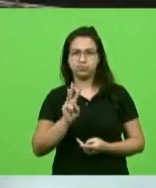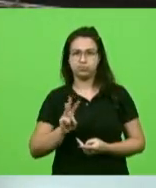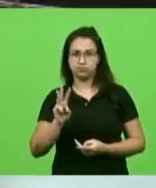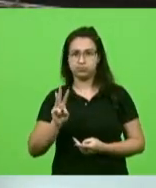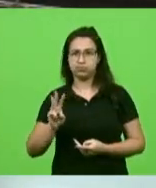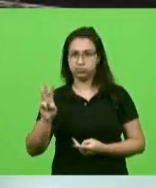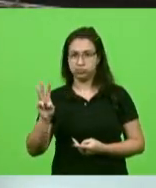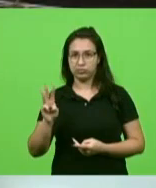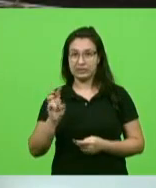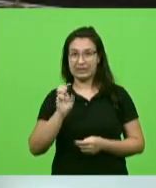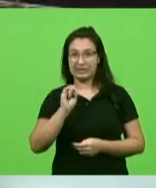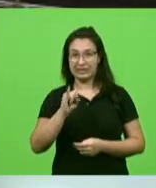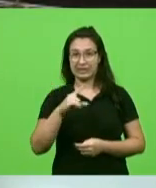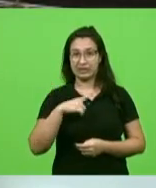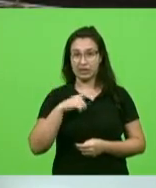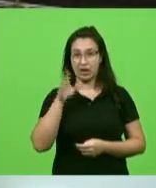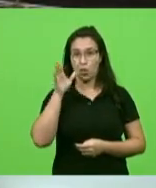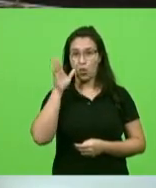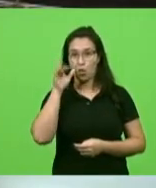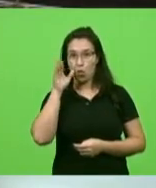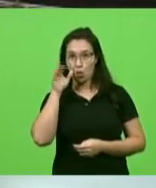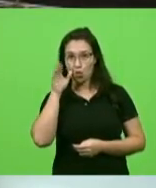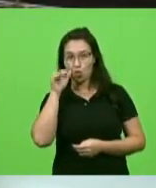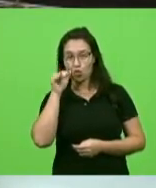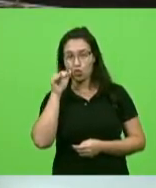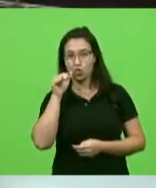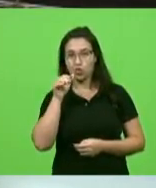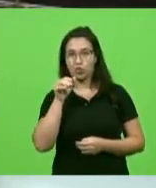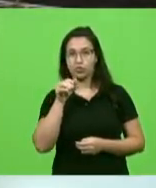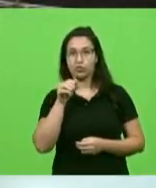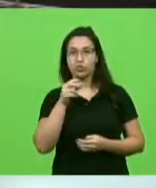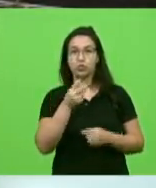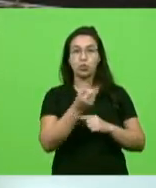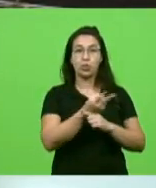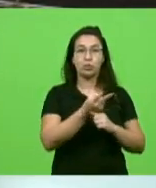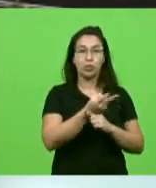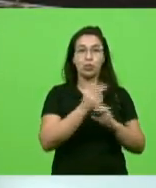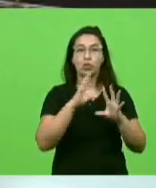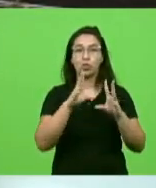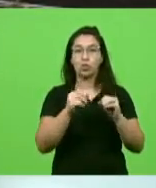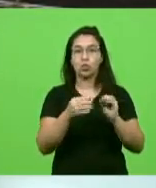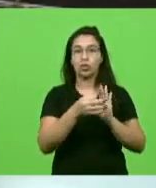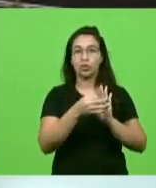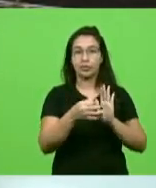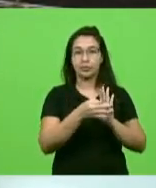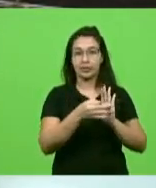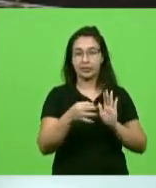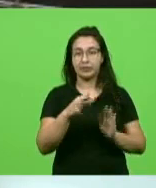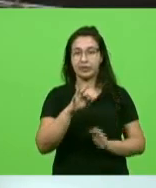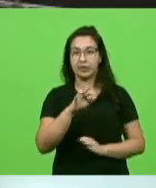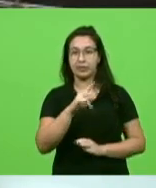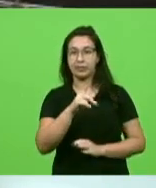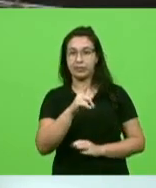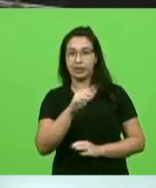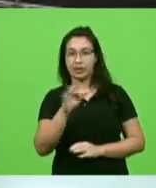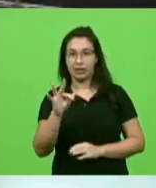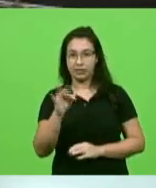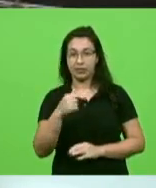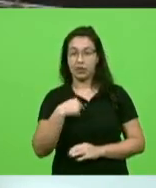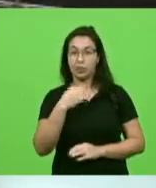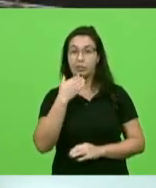busca todo teor da do parecer da da Polícia Federal fiz esse pedido